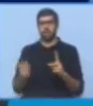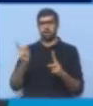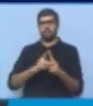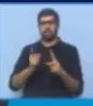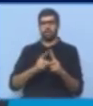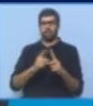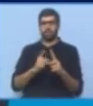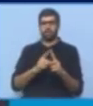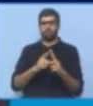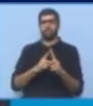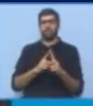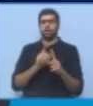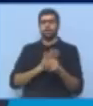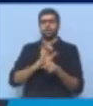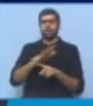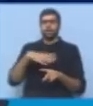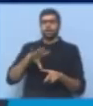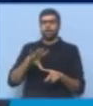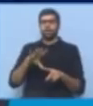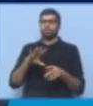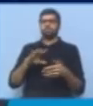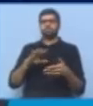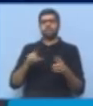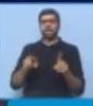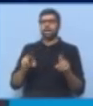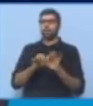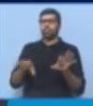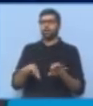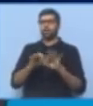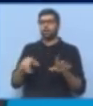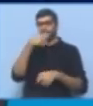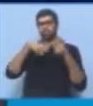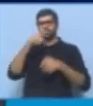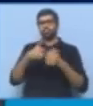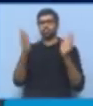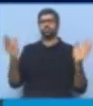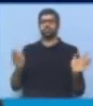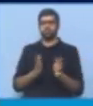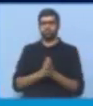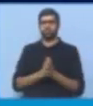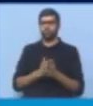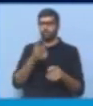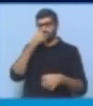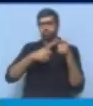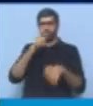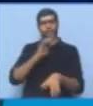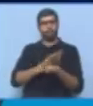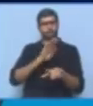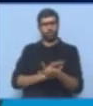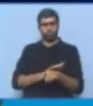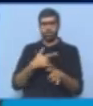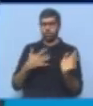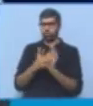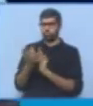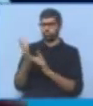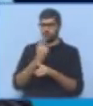primeira é porque ele quer ser solidário com toda a gente. Com os pecadores, portanto. Aliás, Jesus um